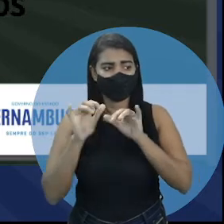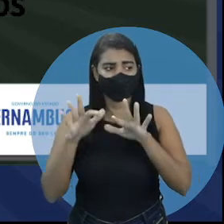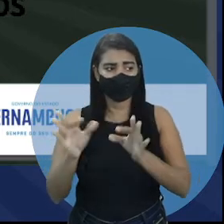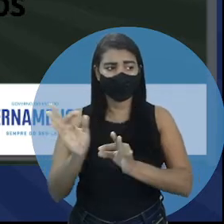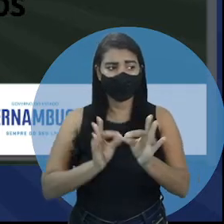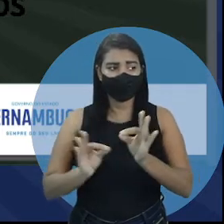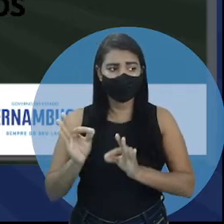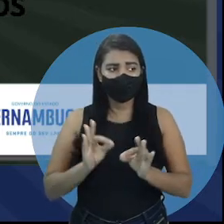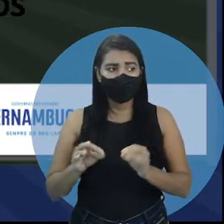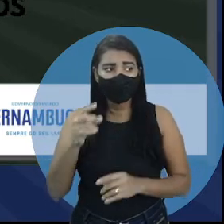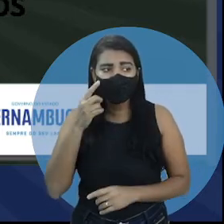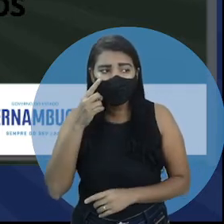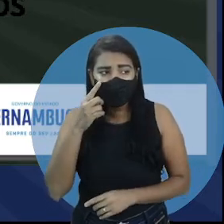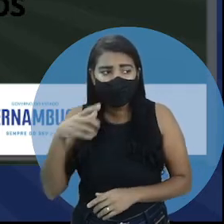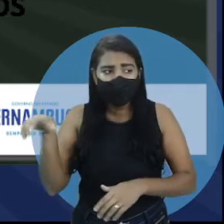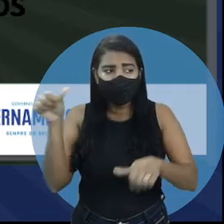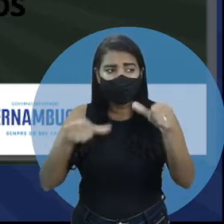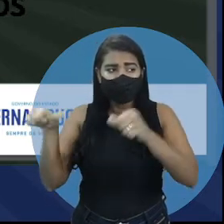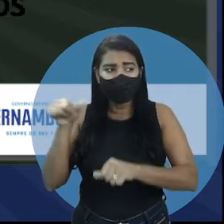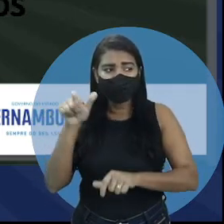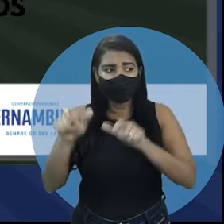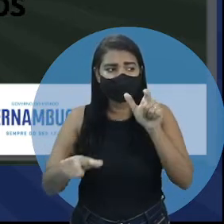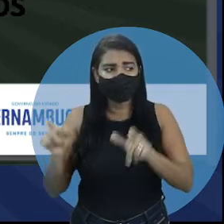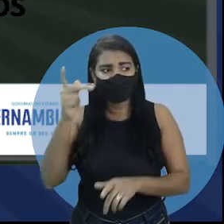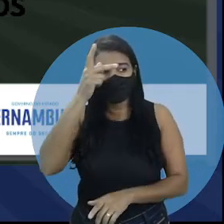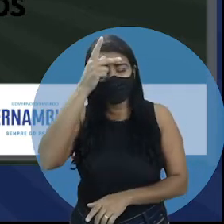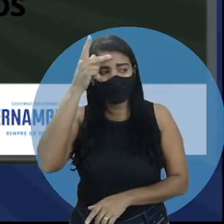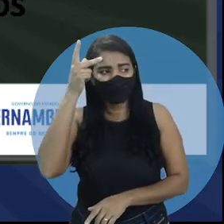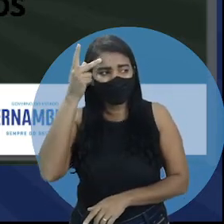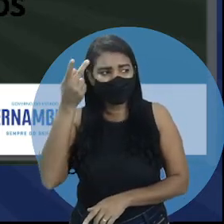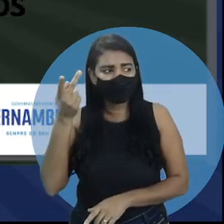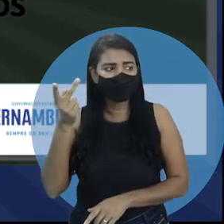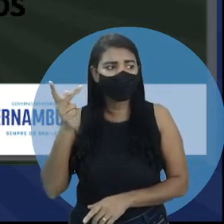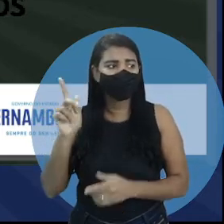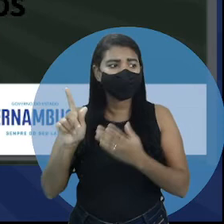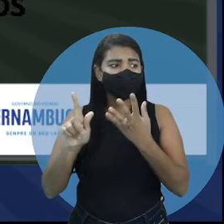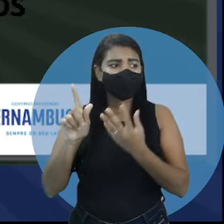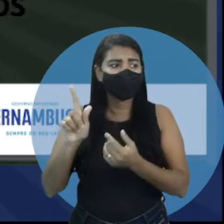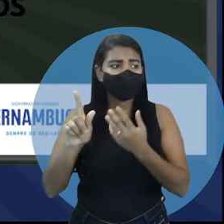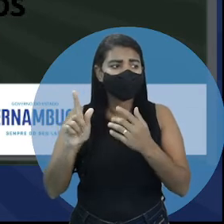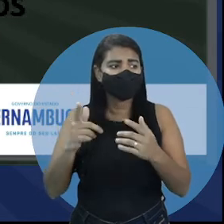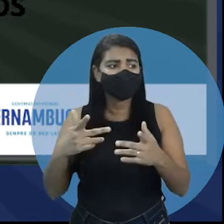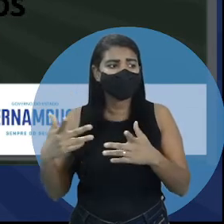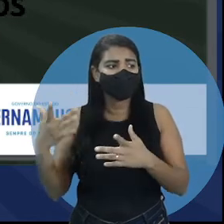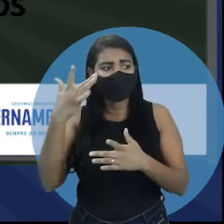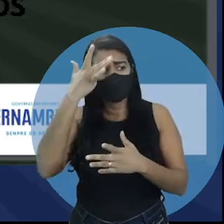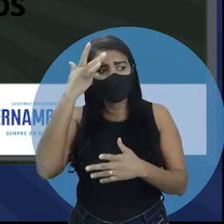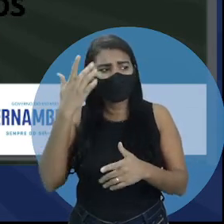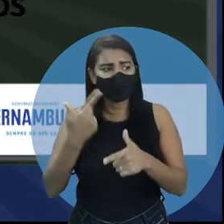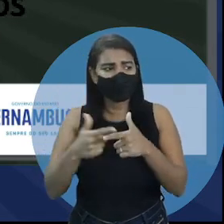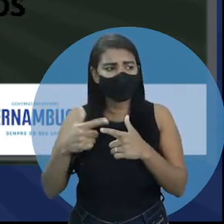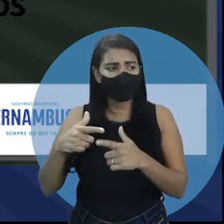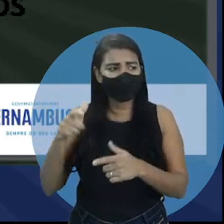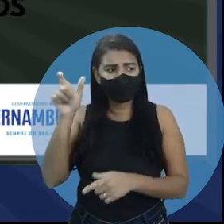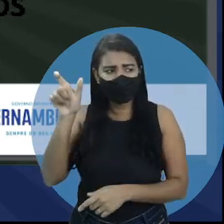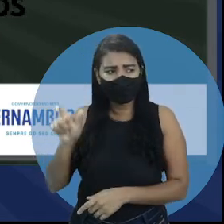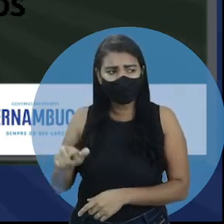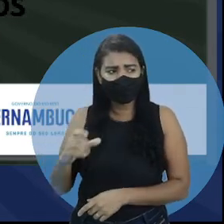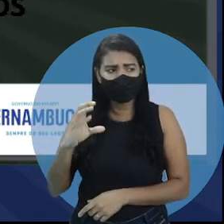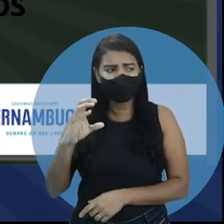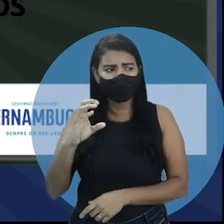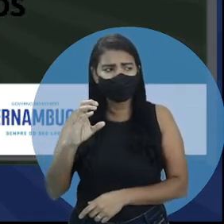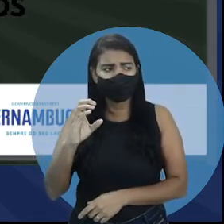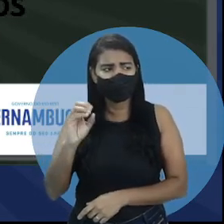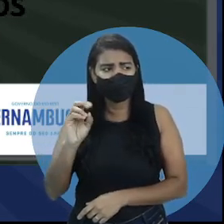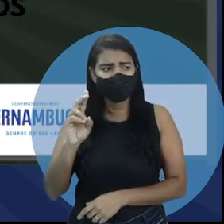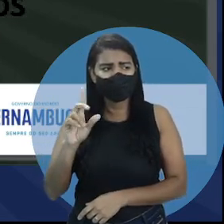gente começou a observar que casos como depressão, ansiedade e problemas físicos, como problema da coluna, estava crescendo,